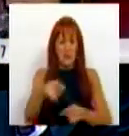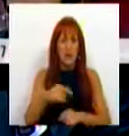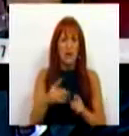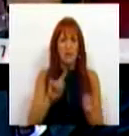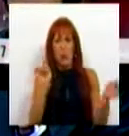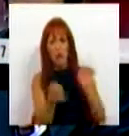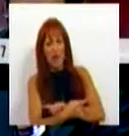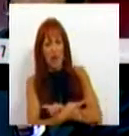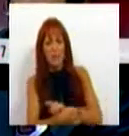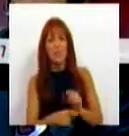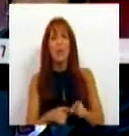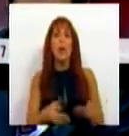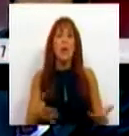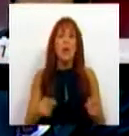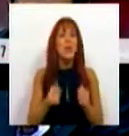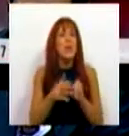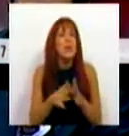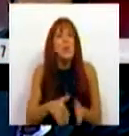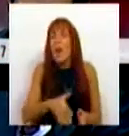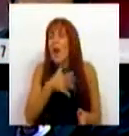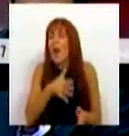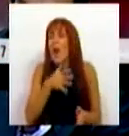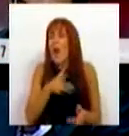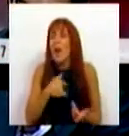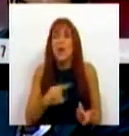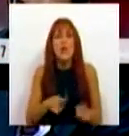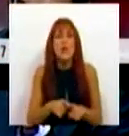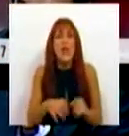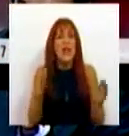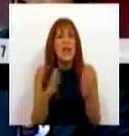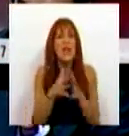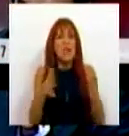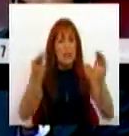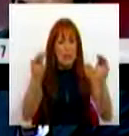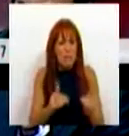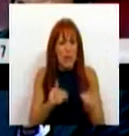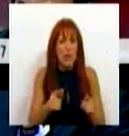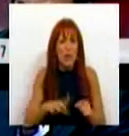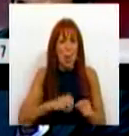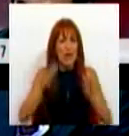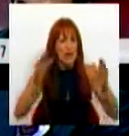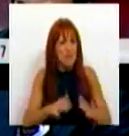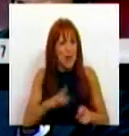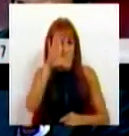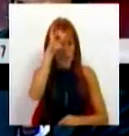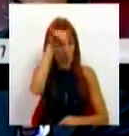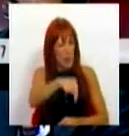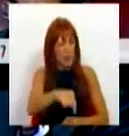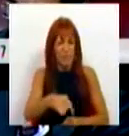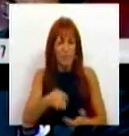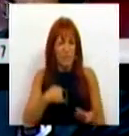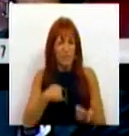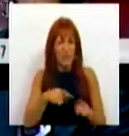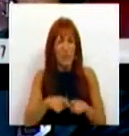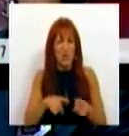o contrário. E, portanto, todo o discurso de que estamos a ter menos crescimento, que há menos confiança neste Governo, cai por